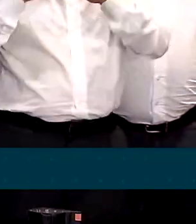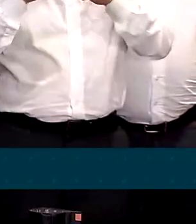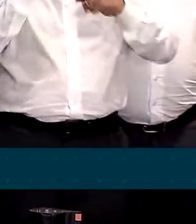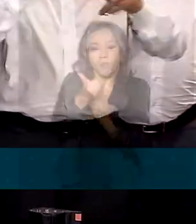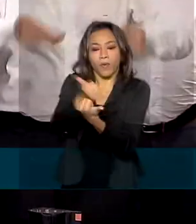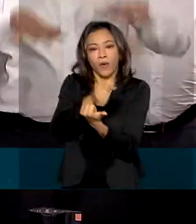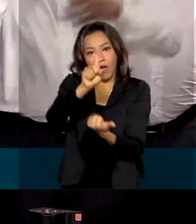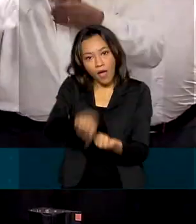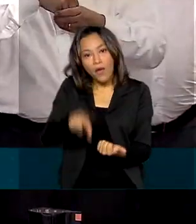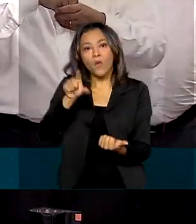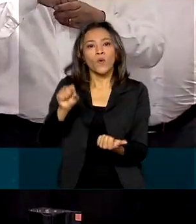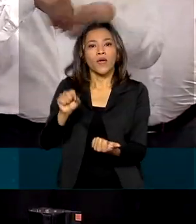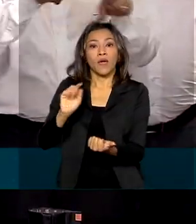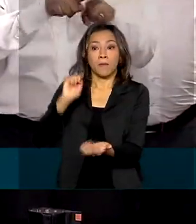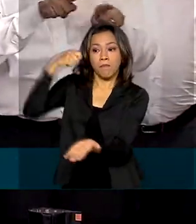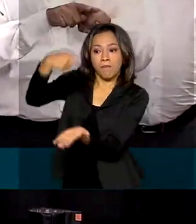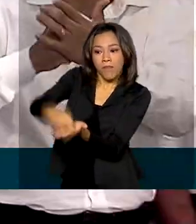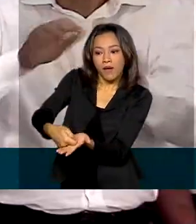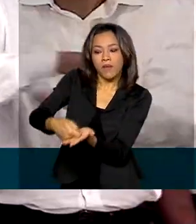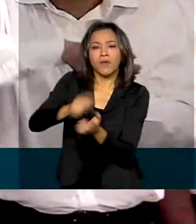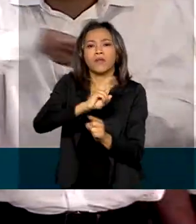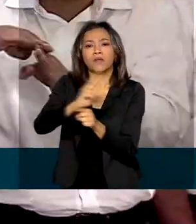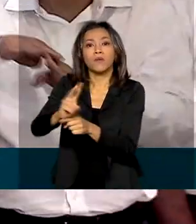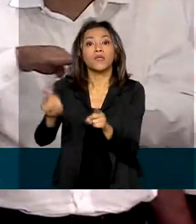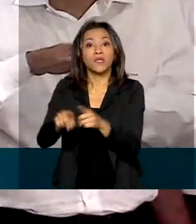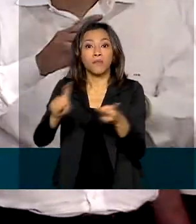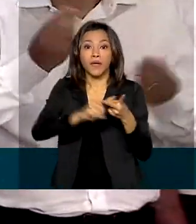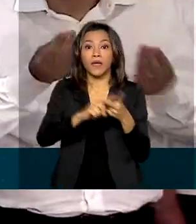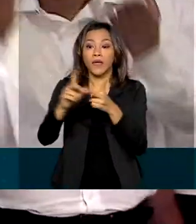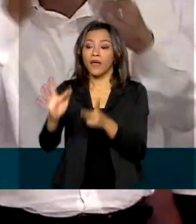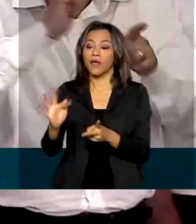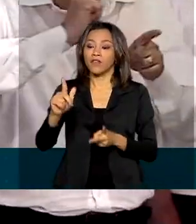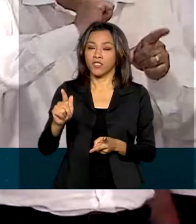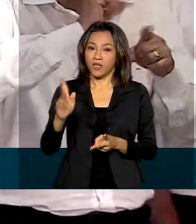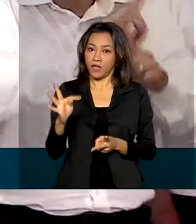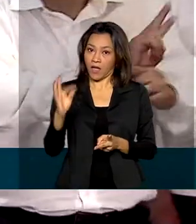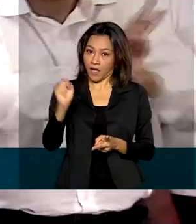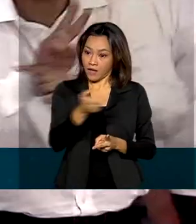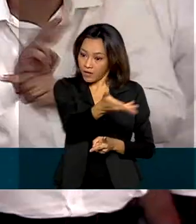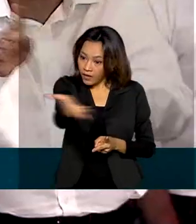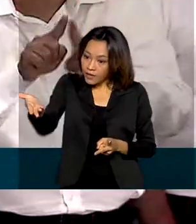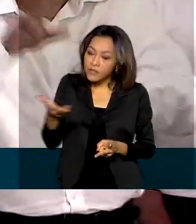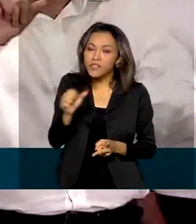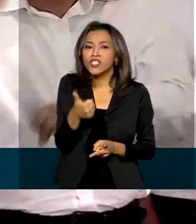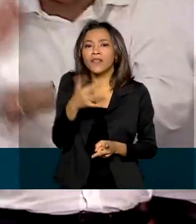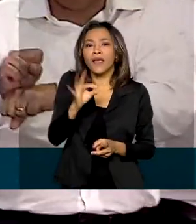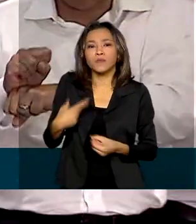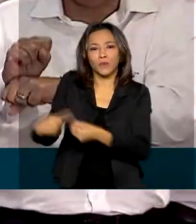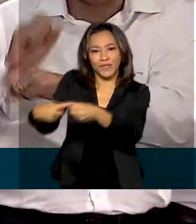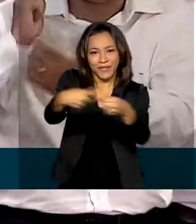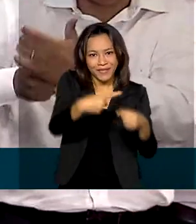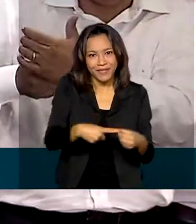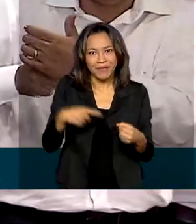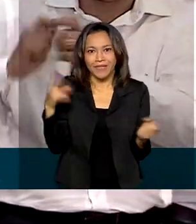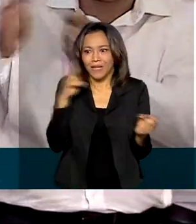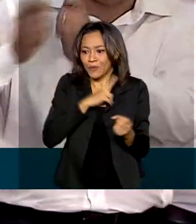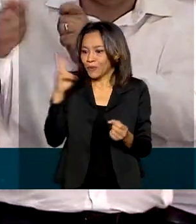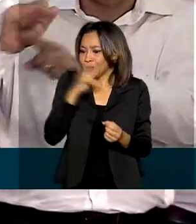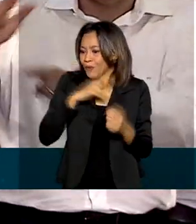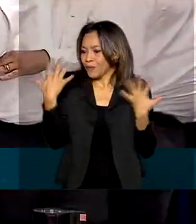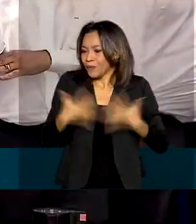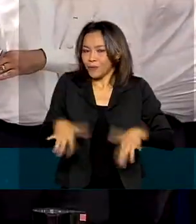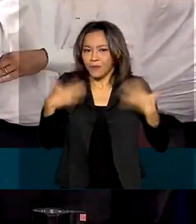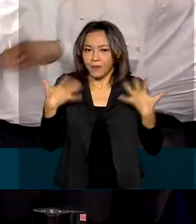a pausa no pagamento de crédito e a liberação do FGTS para a população de dez municípios em estado de calamidade